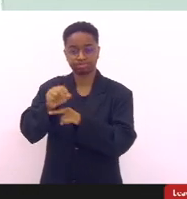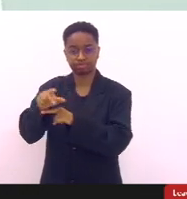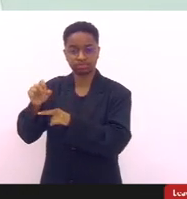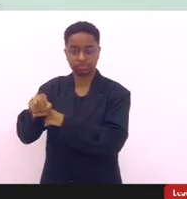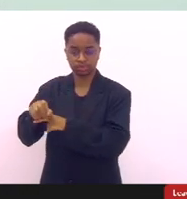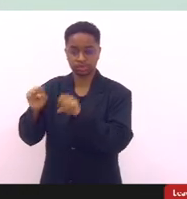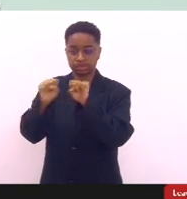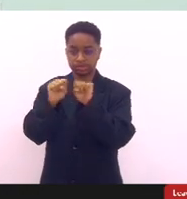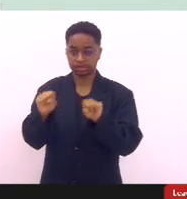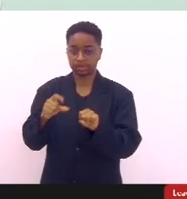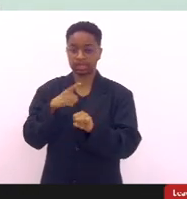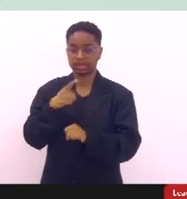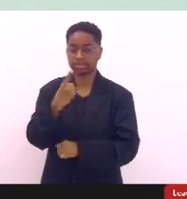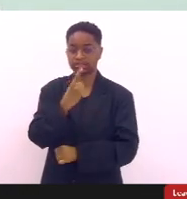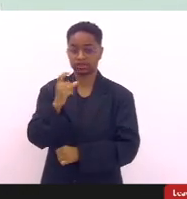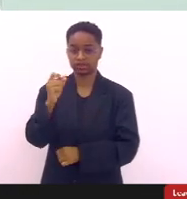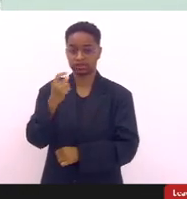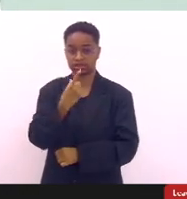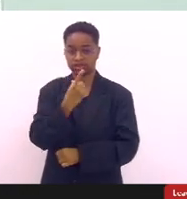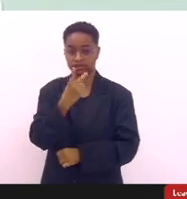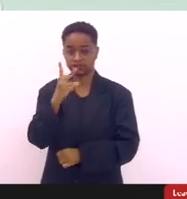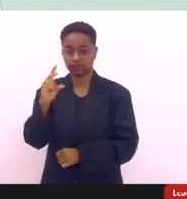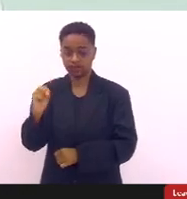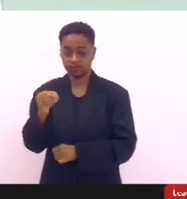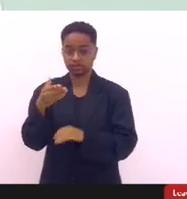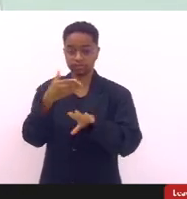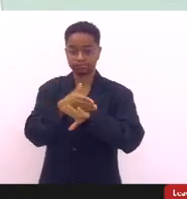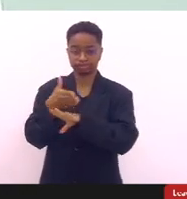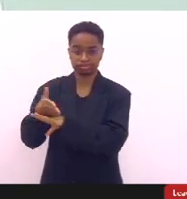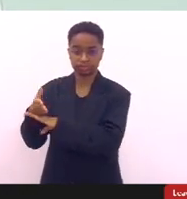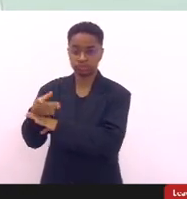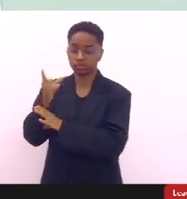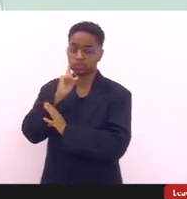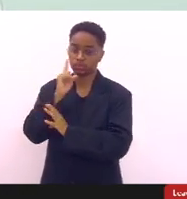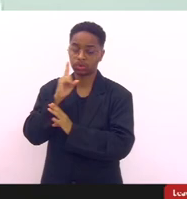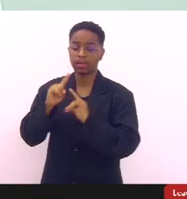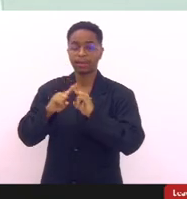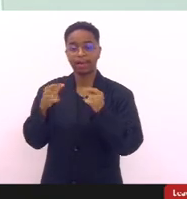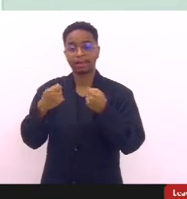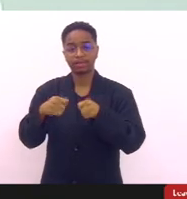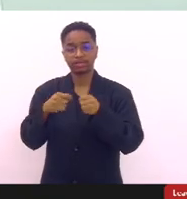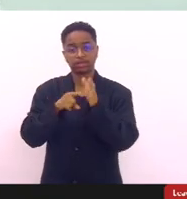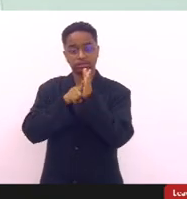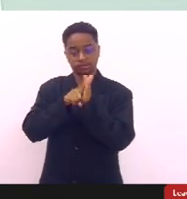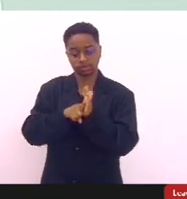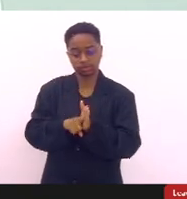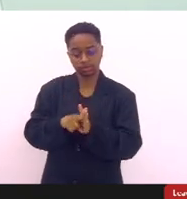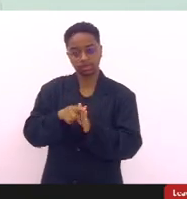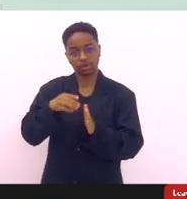por dia, sejam submetidos ao screen para saber se tem ou não